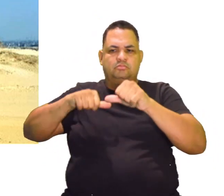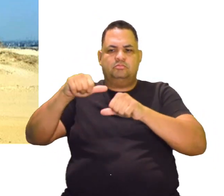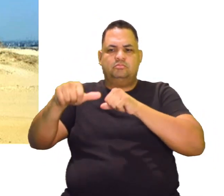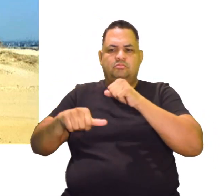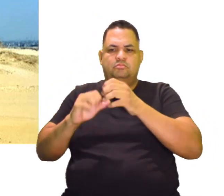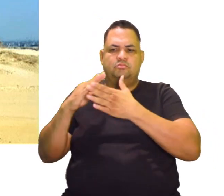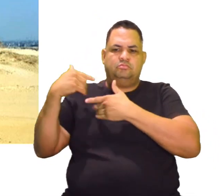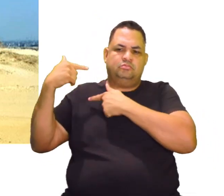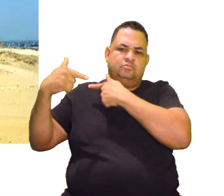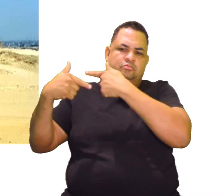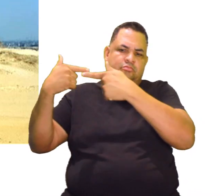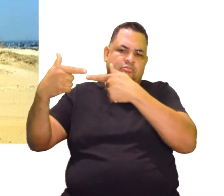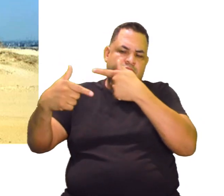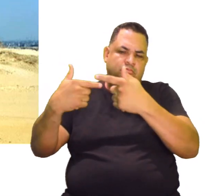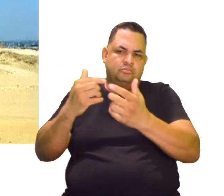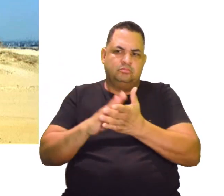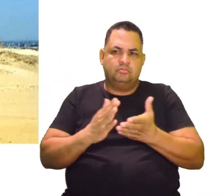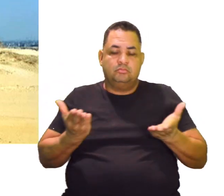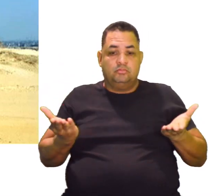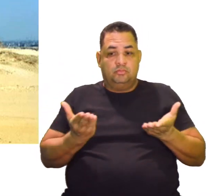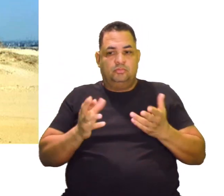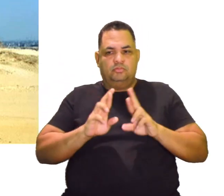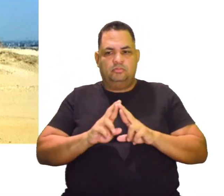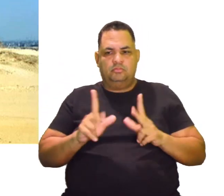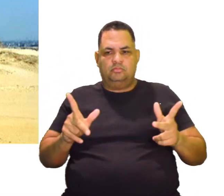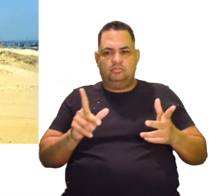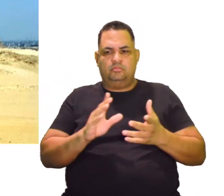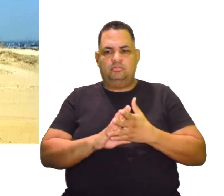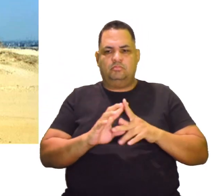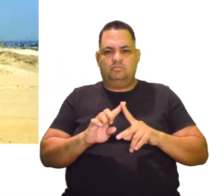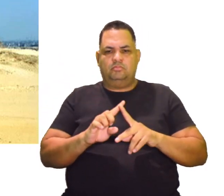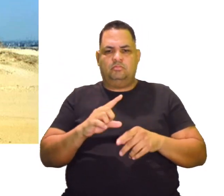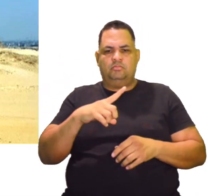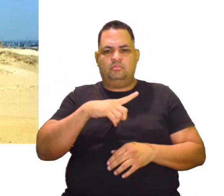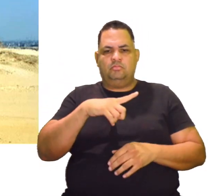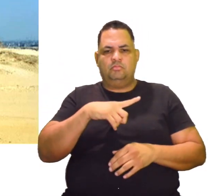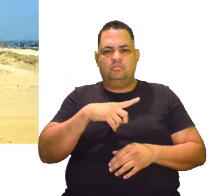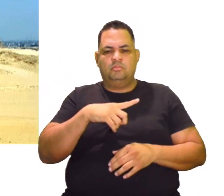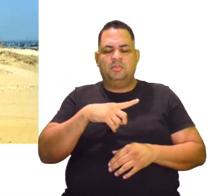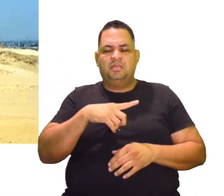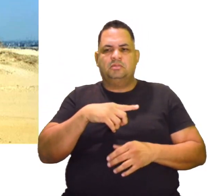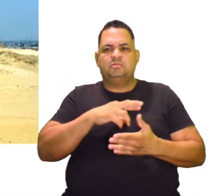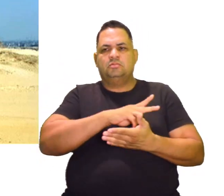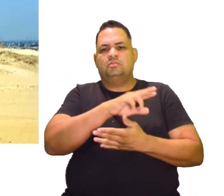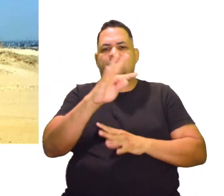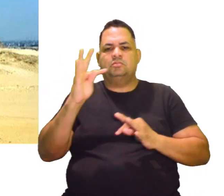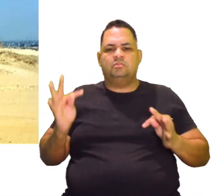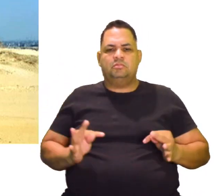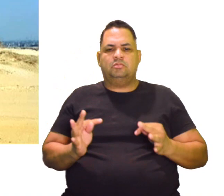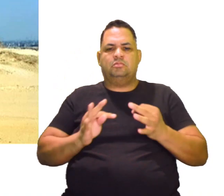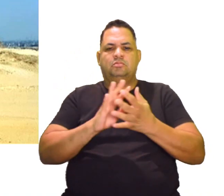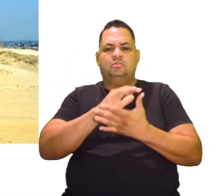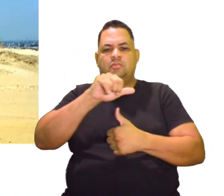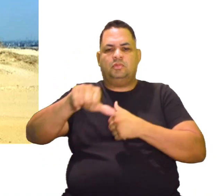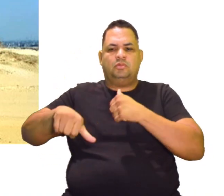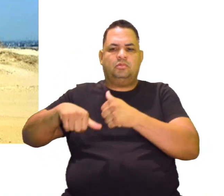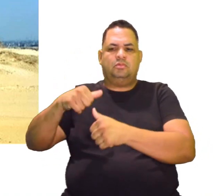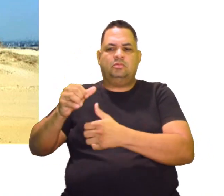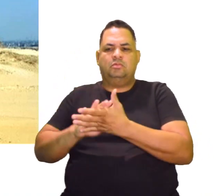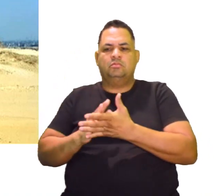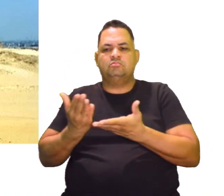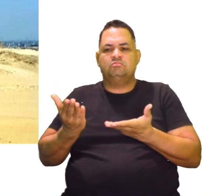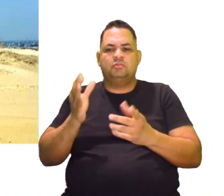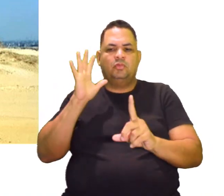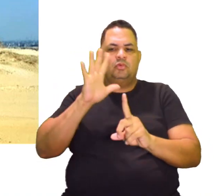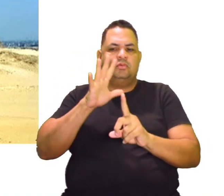hoje é diferente, né? É claro que muitas questões mudaram com os povos, com a cultura